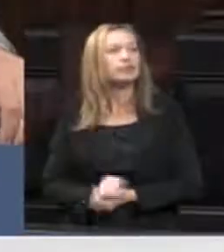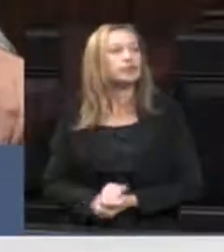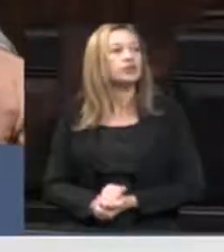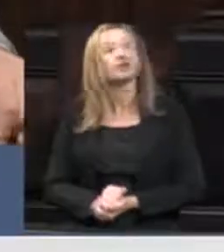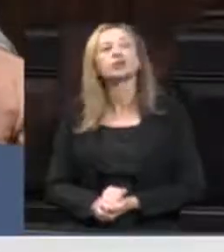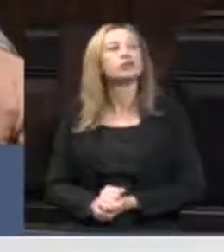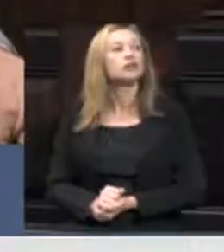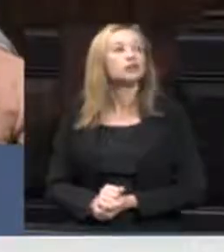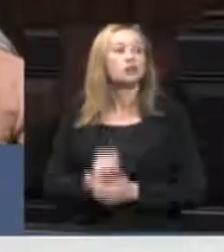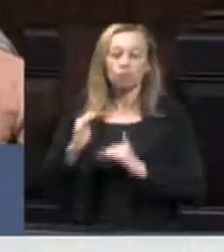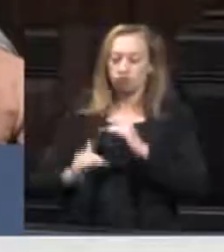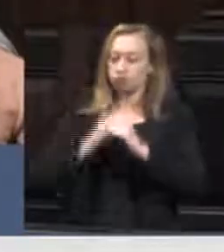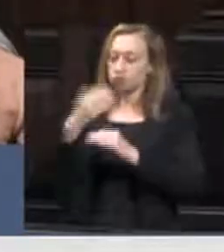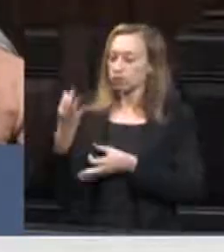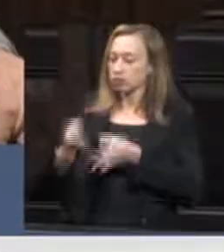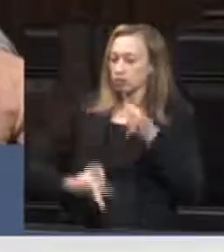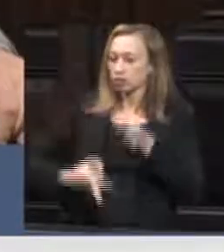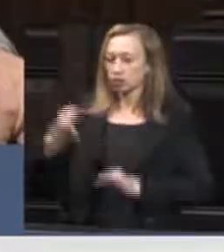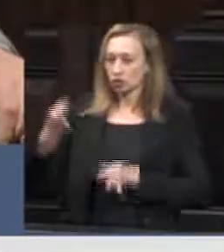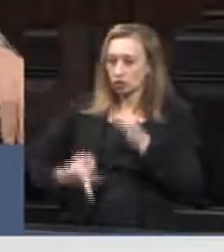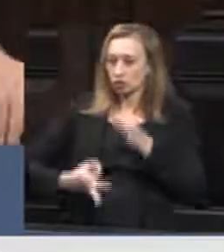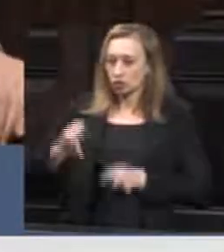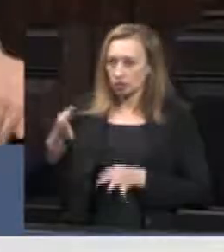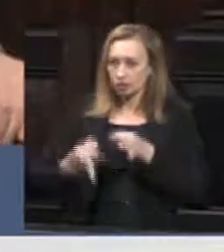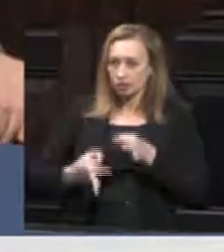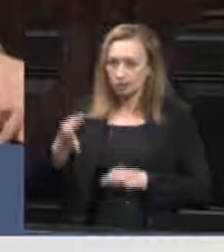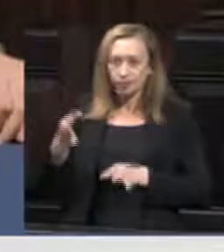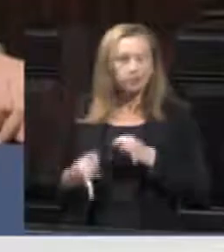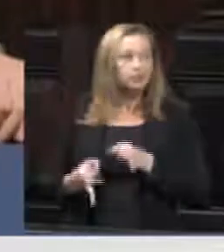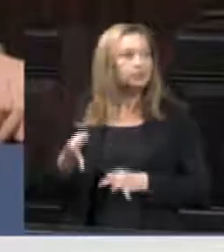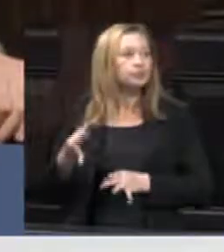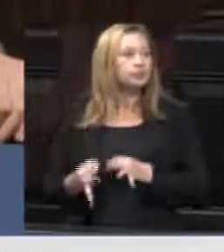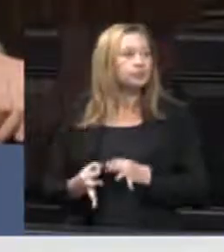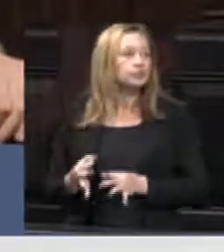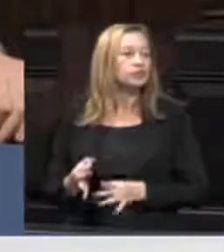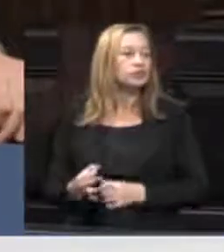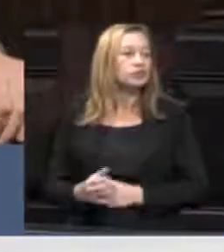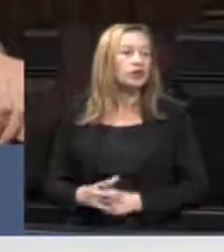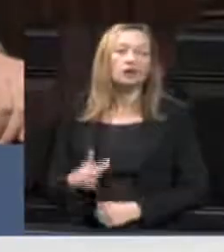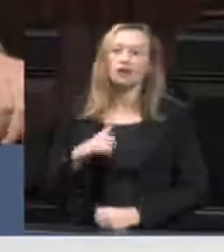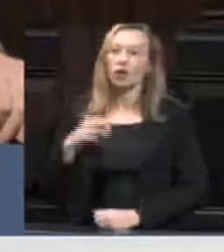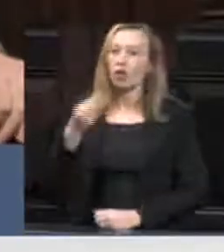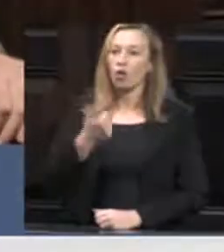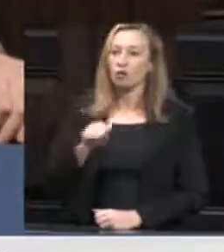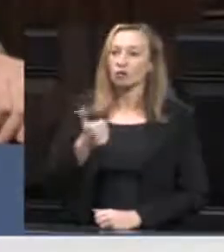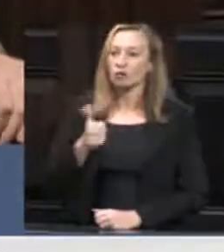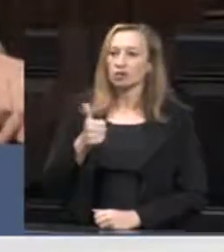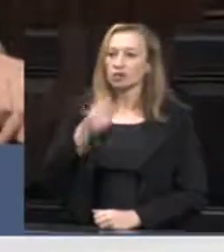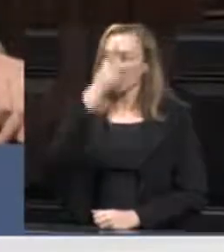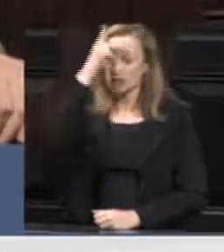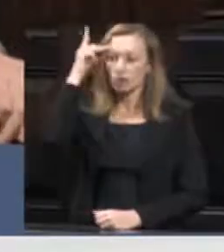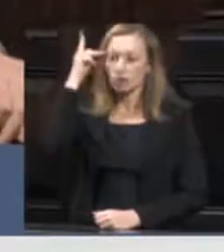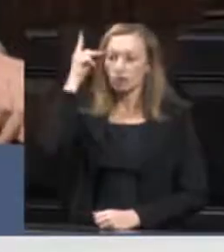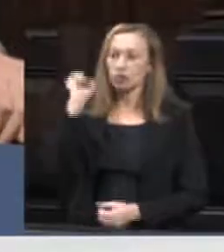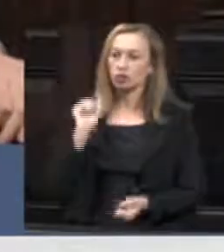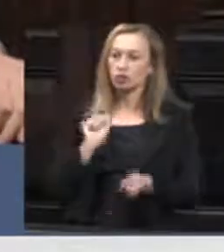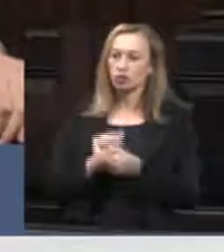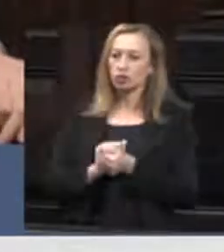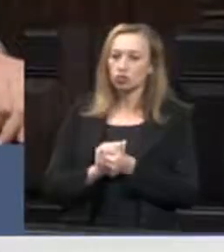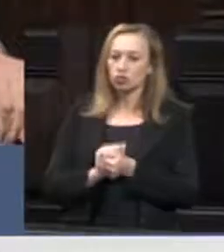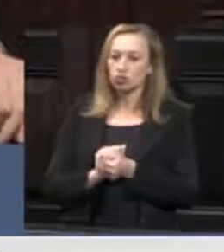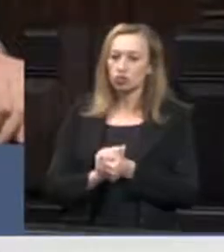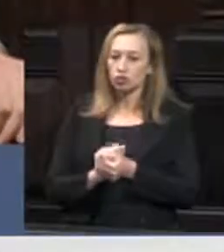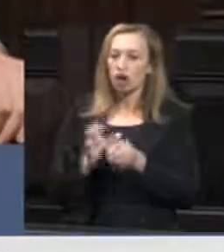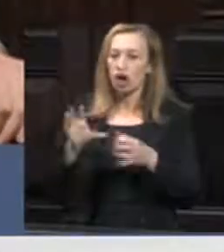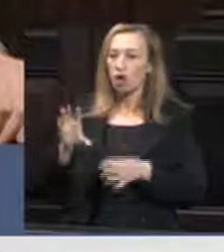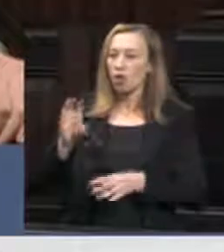que o Supremo Tribunal Federal tem 11 membros. É a Corte Suprema